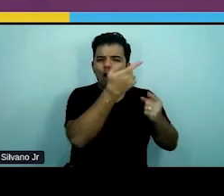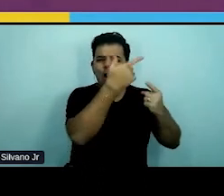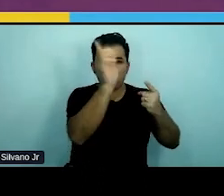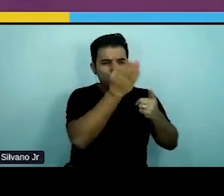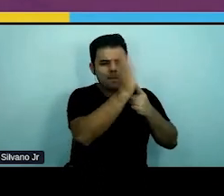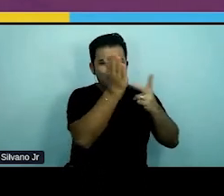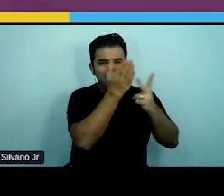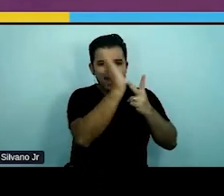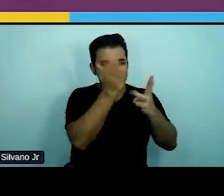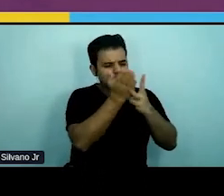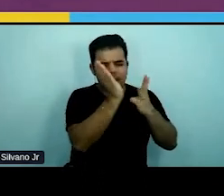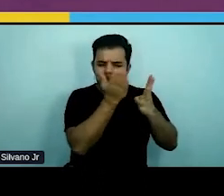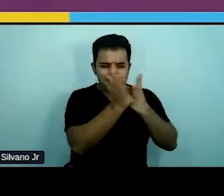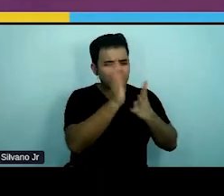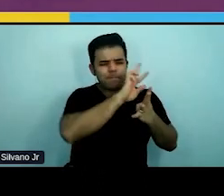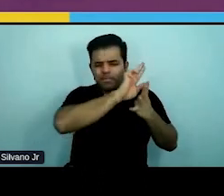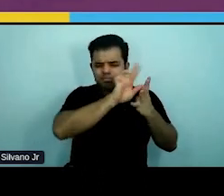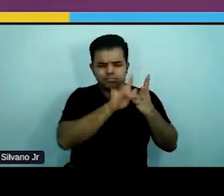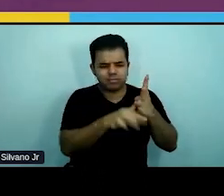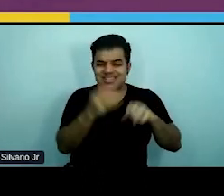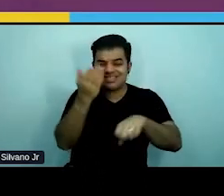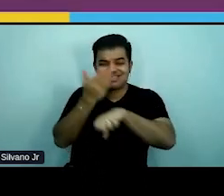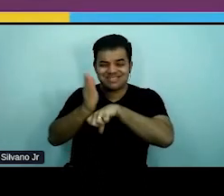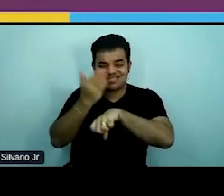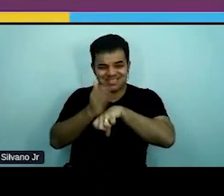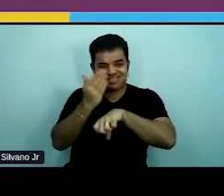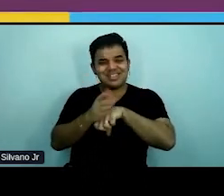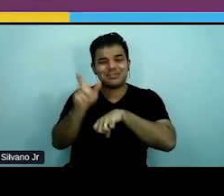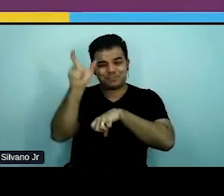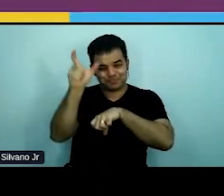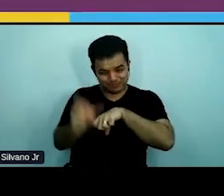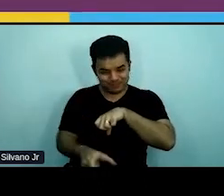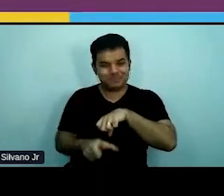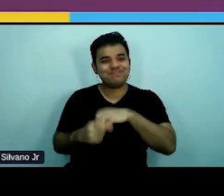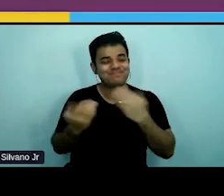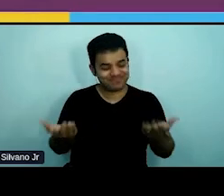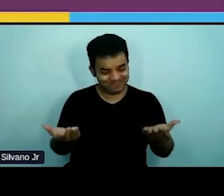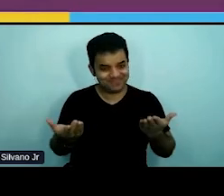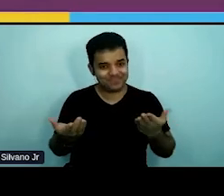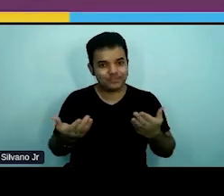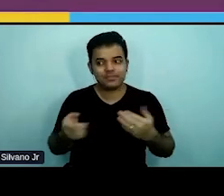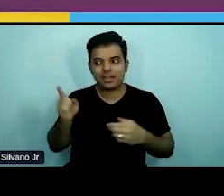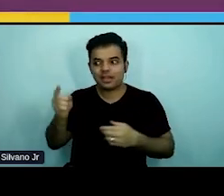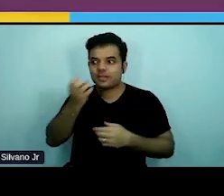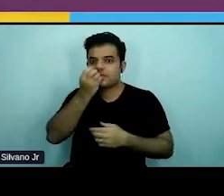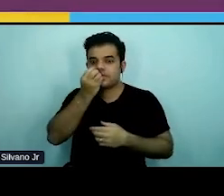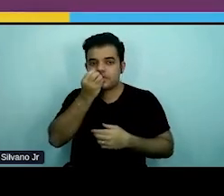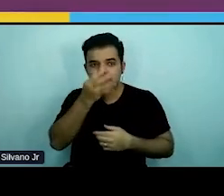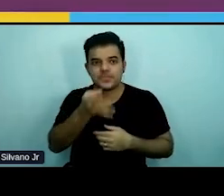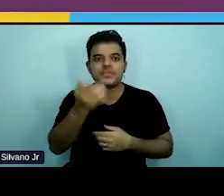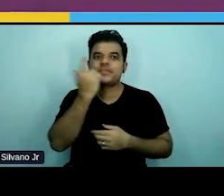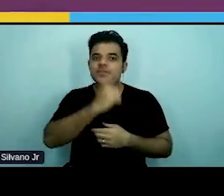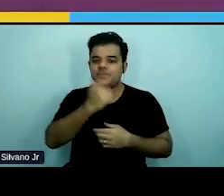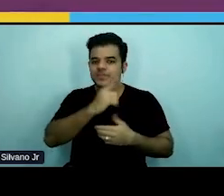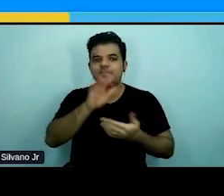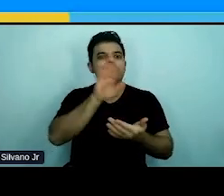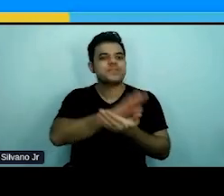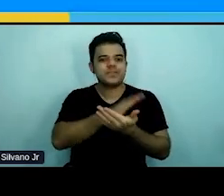exemplos para treinar o modelo. E a gente tem uma boa máquina de